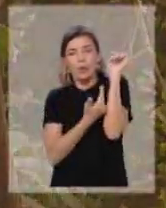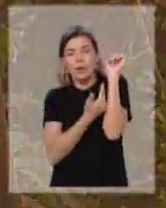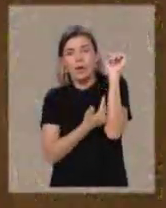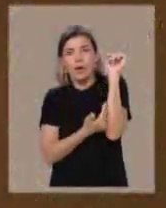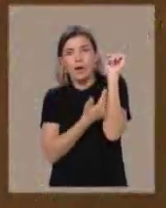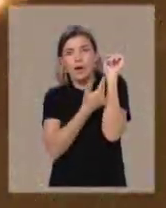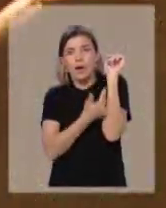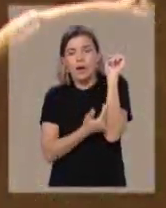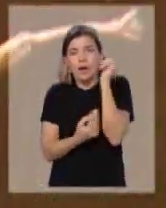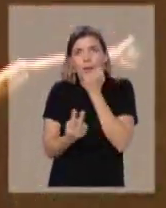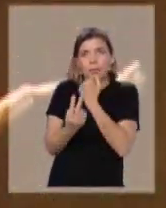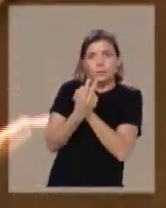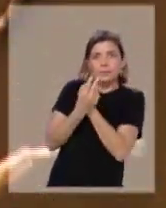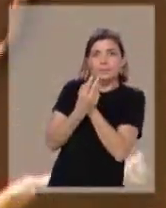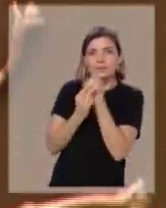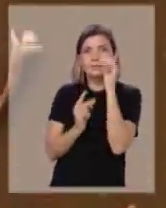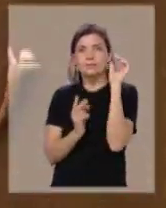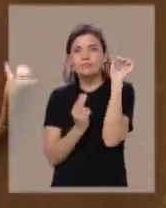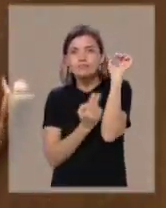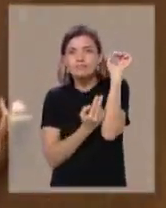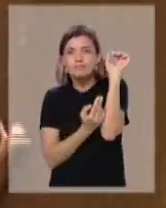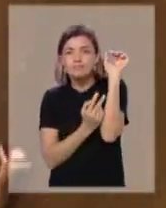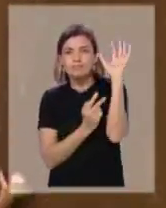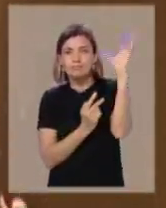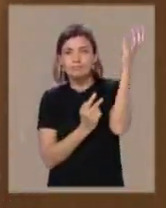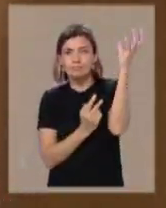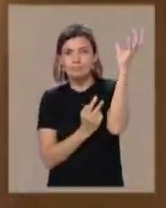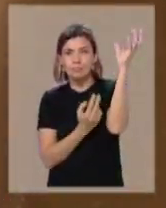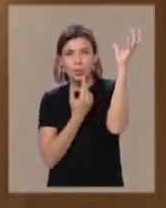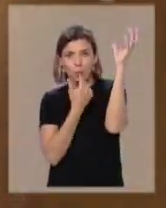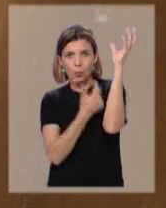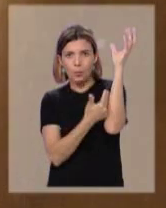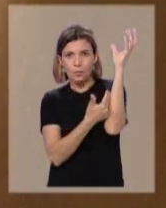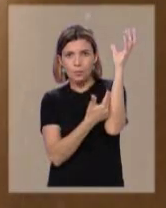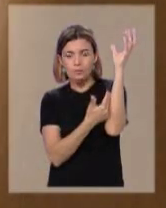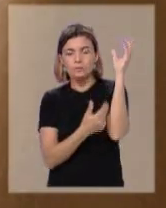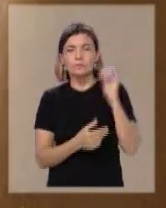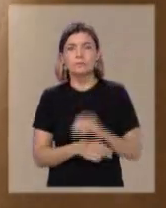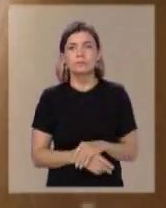insetívoros. Essa é, sem dúvida, uma boa vantagem.